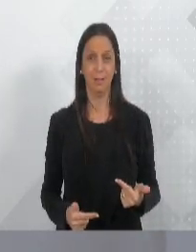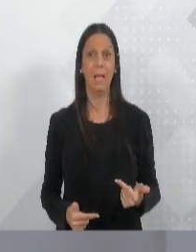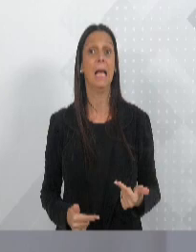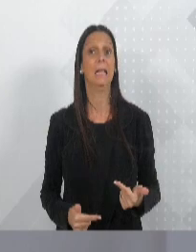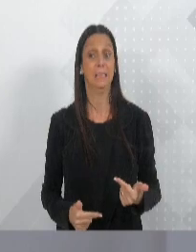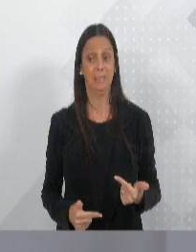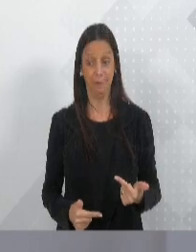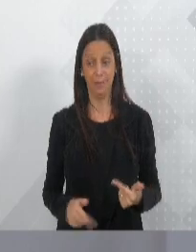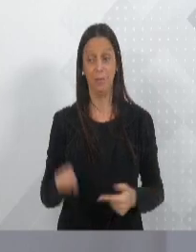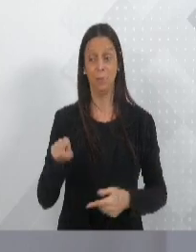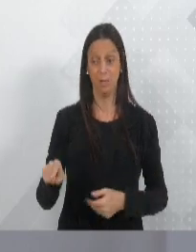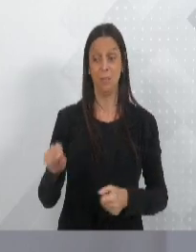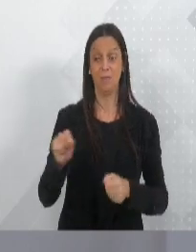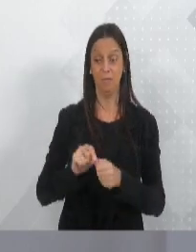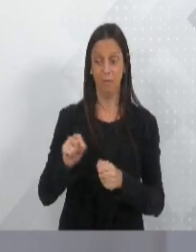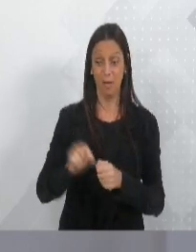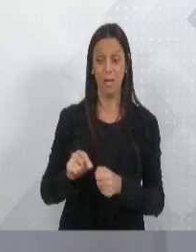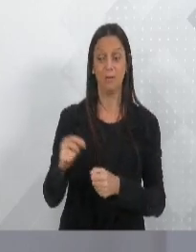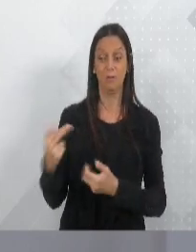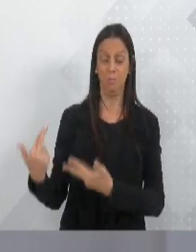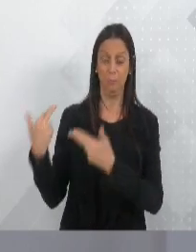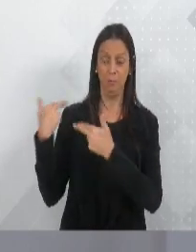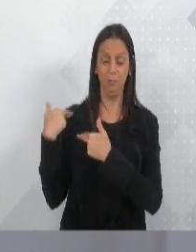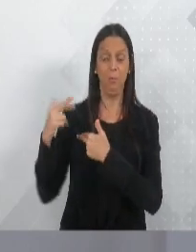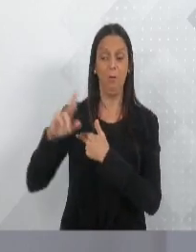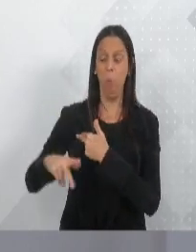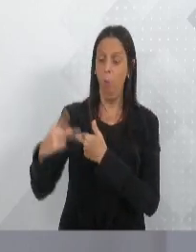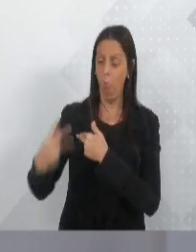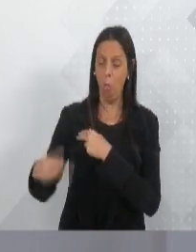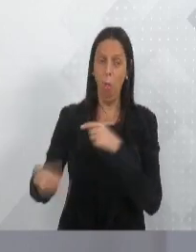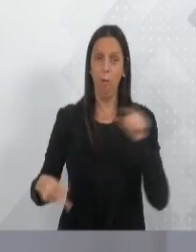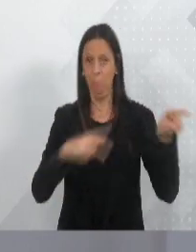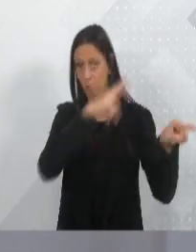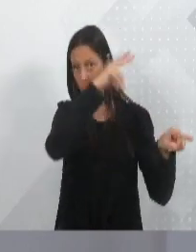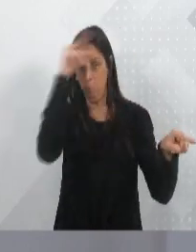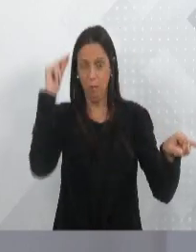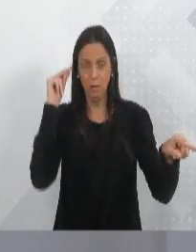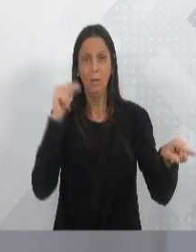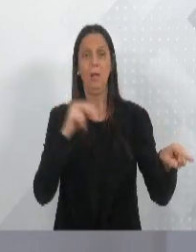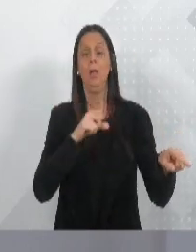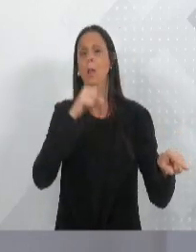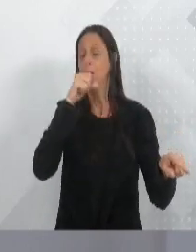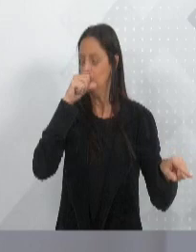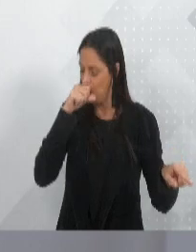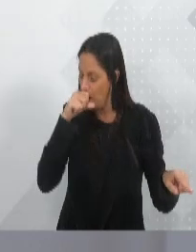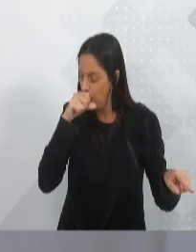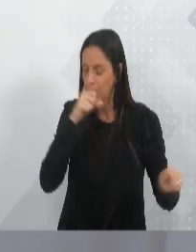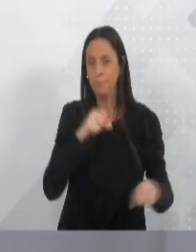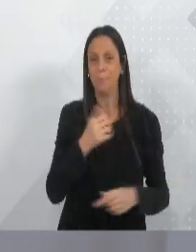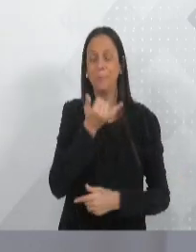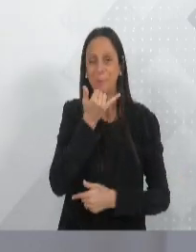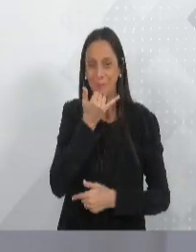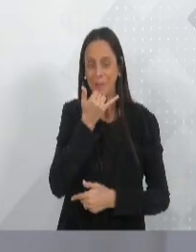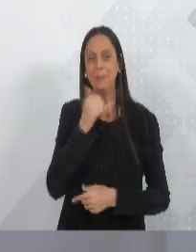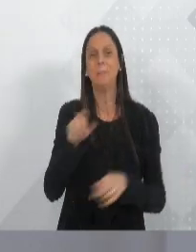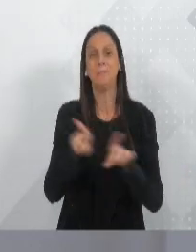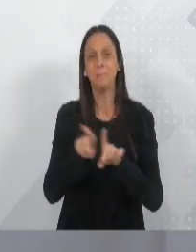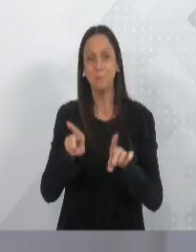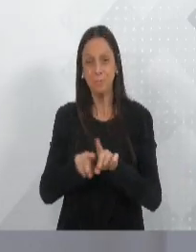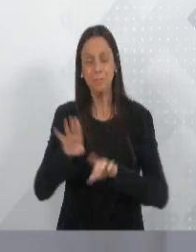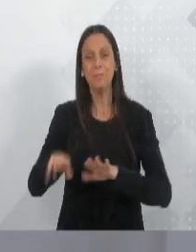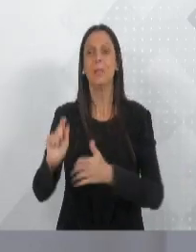fez deixo meus parabéns a todos os líderes comunitários que pagam para est na rua que pagam para reformar um parquinho que